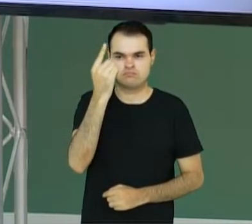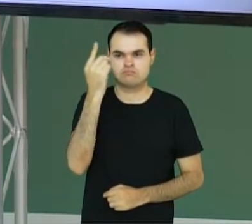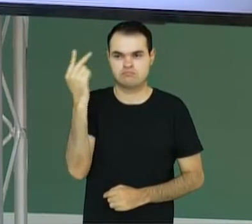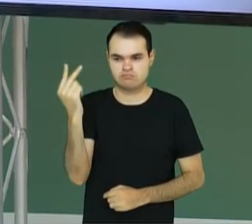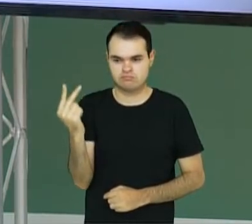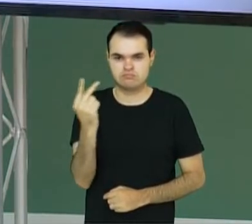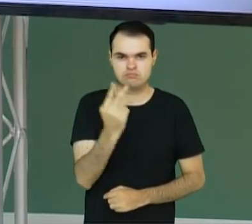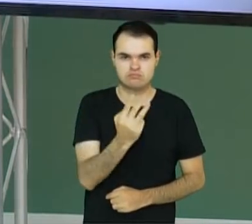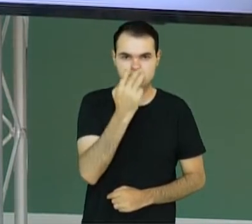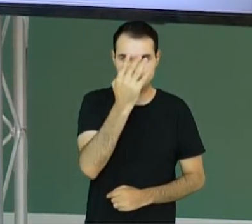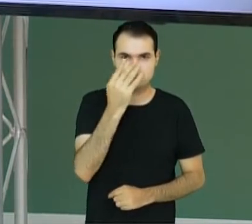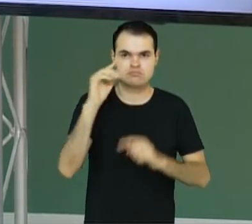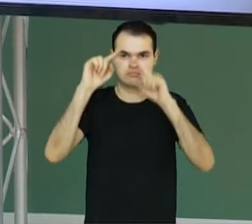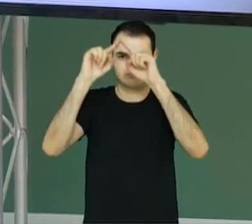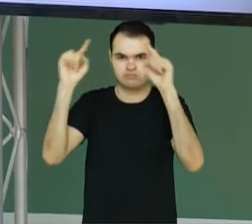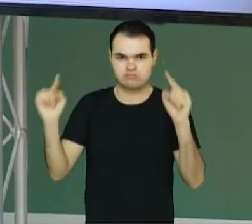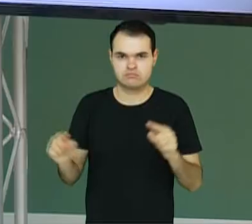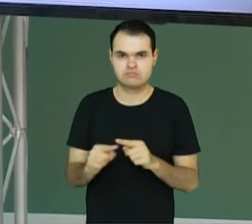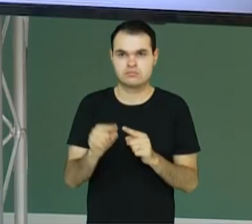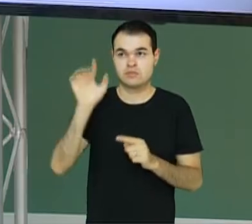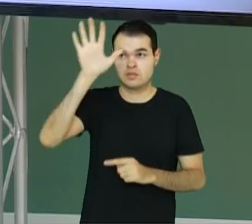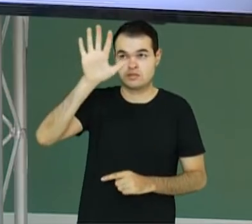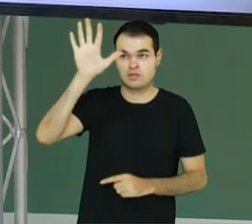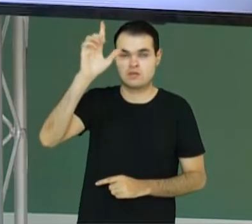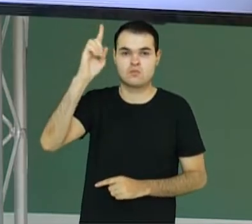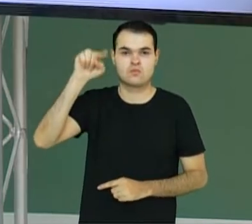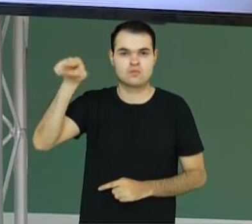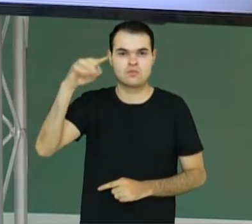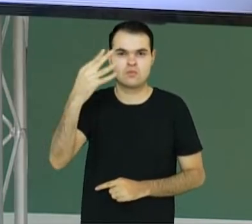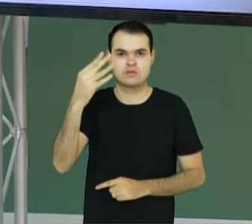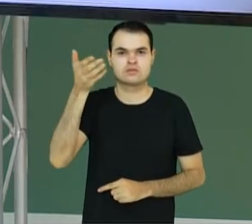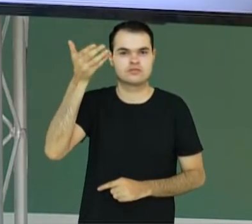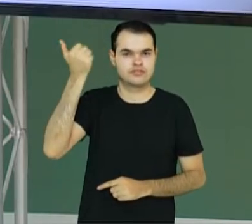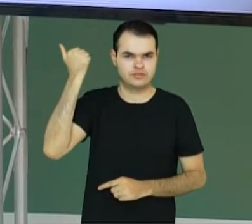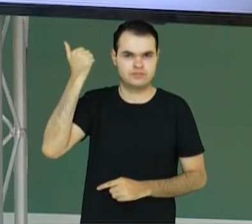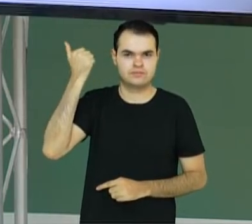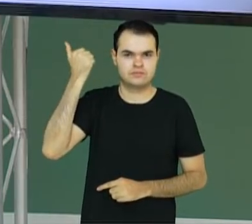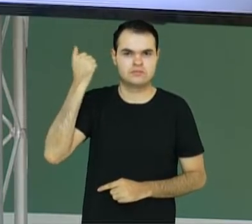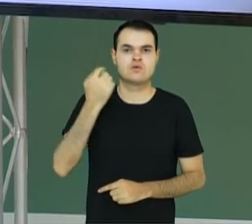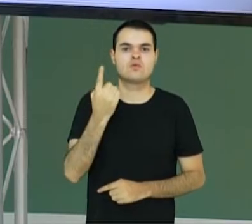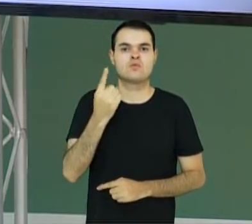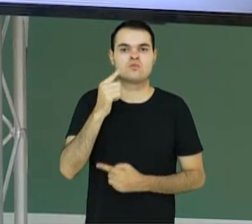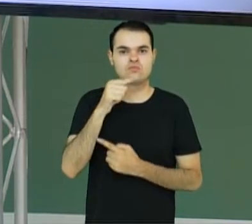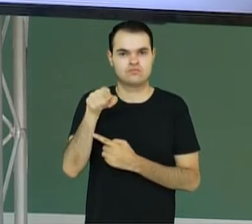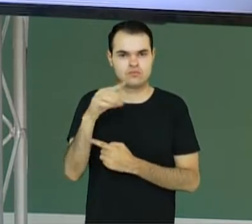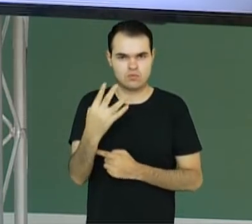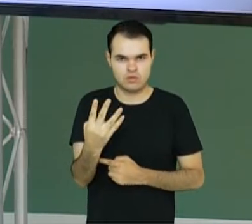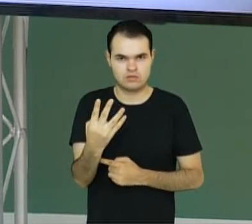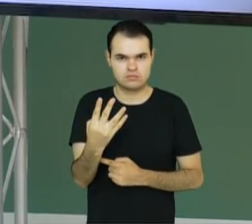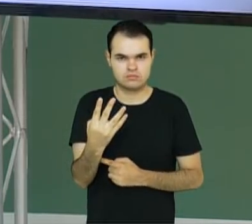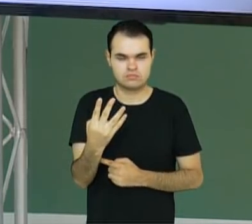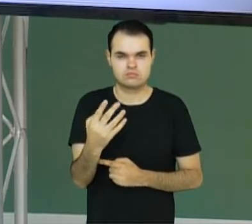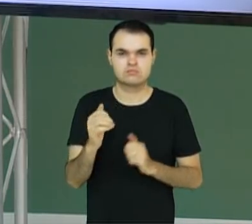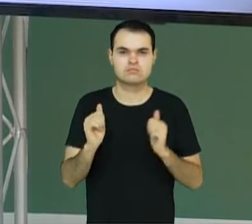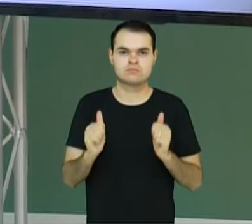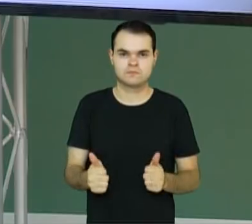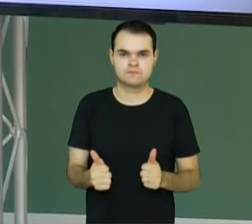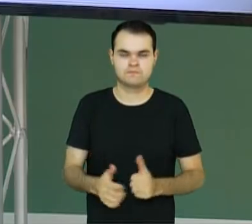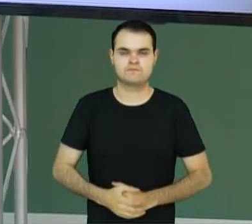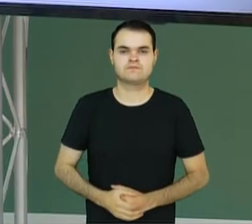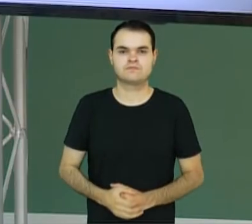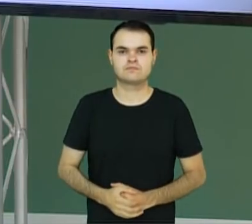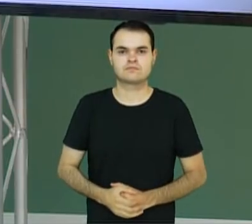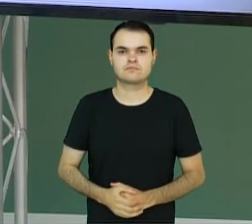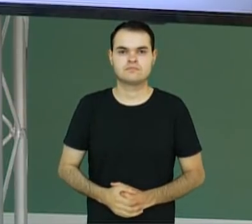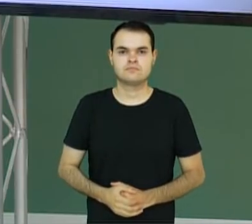iguais, certo? Então, dessa área grandona, eu já vou ter que retirar 1/4 da figura, certo? E